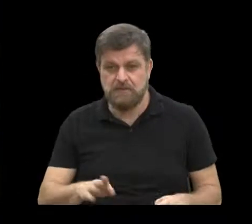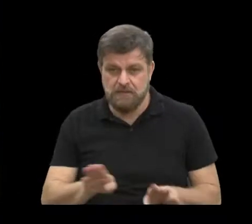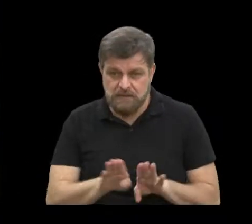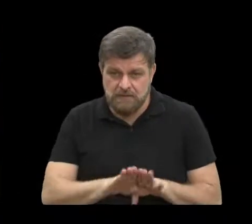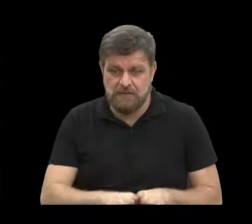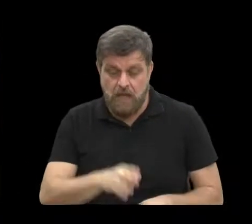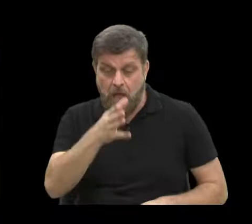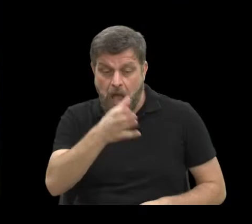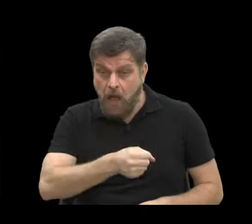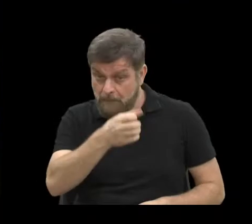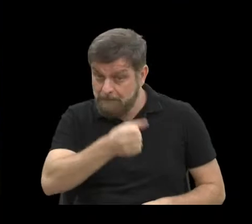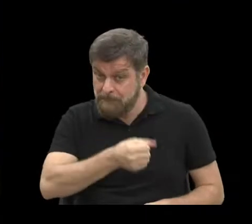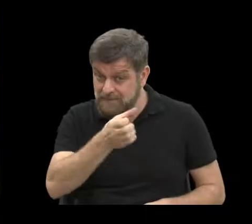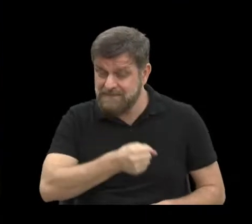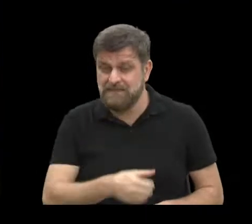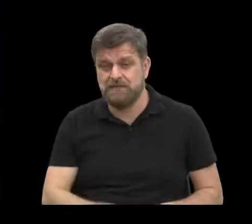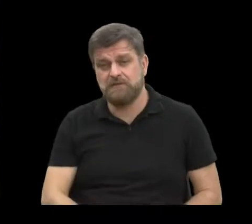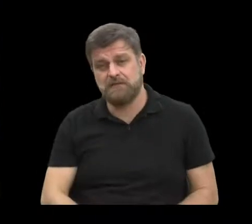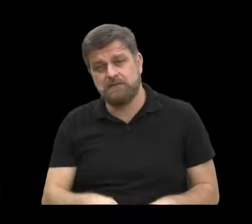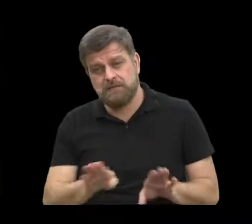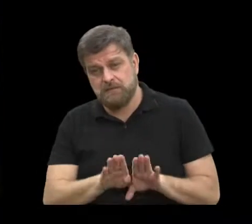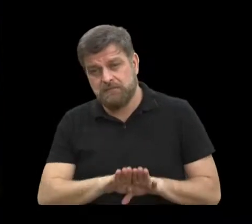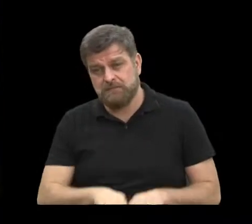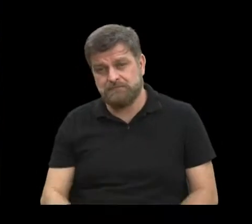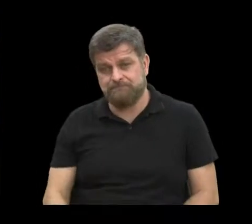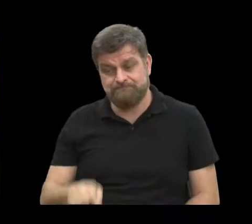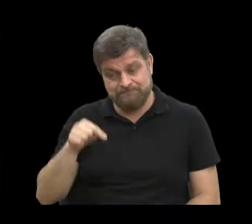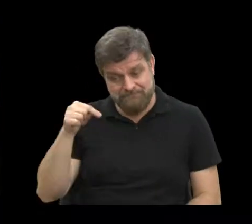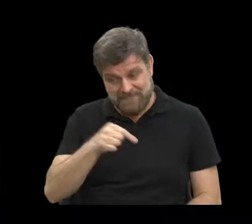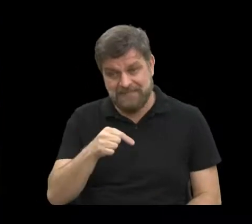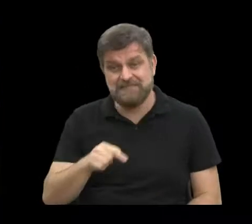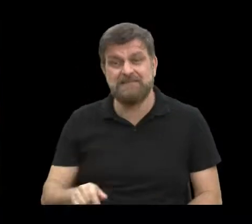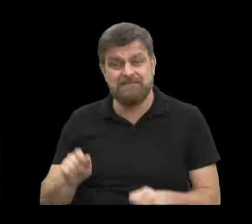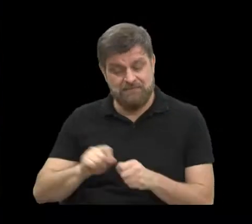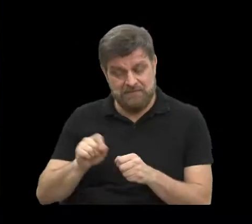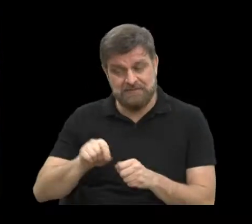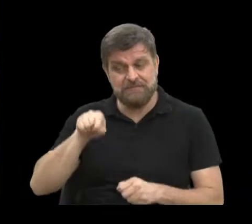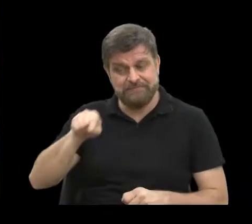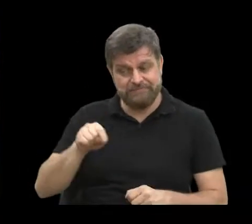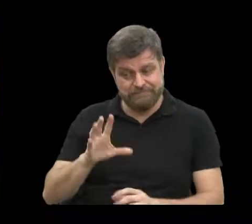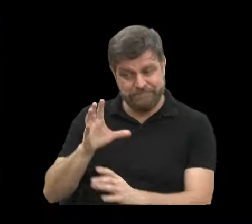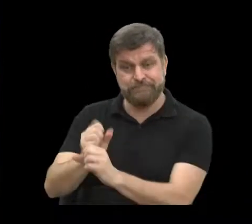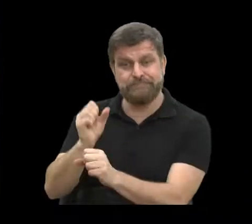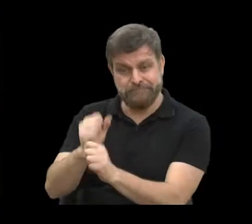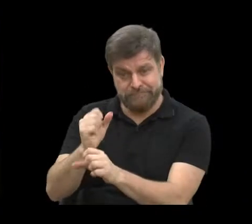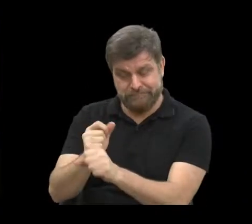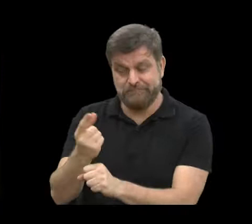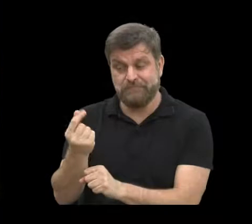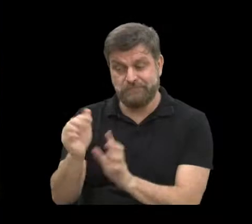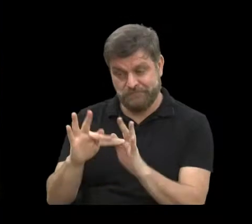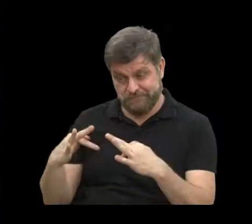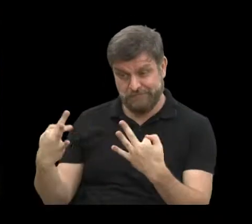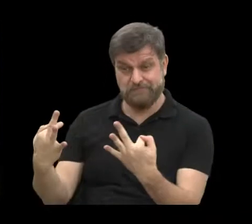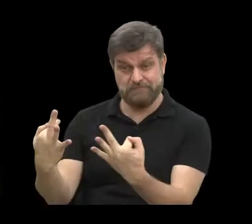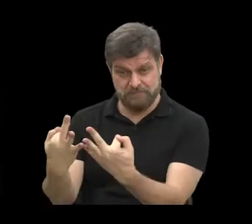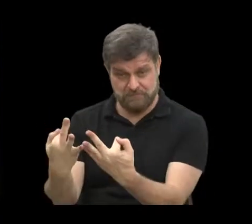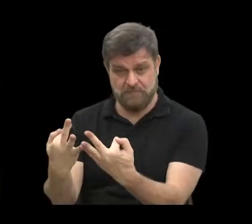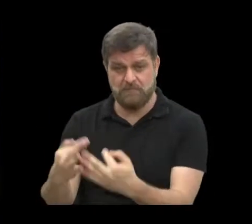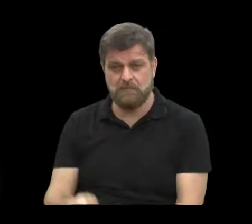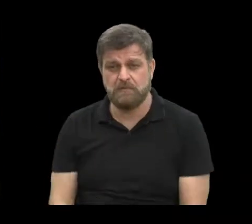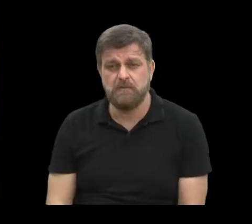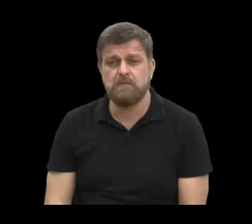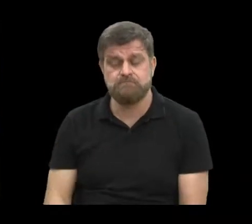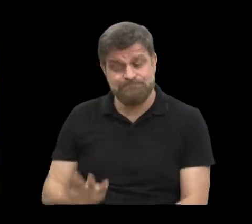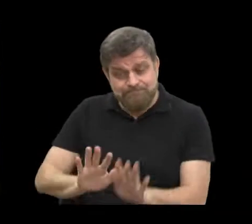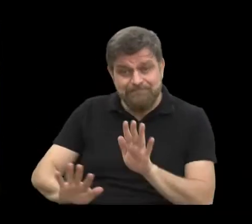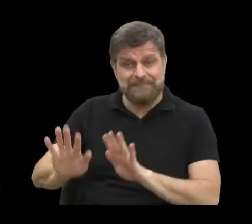benefício previdenciário, esse valor ele vai fazer parte do cálculo, integrar a renda